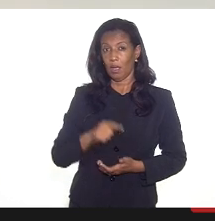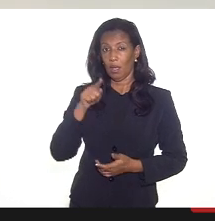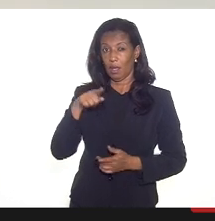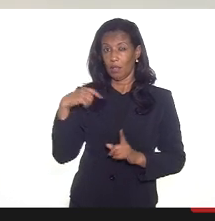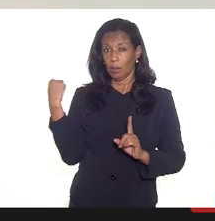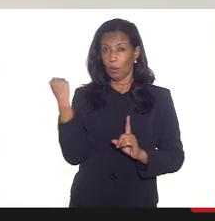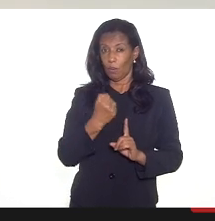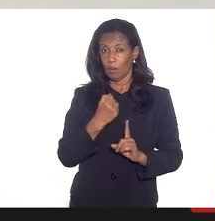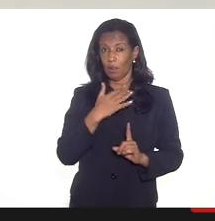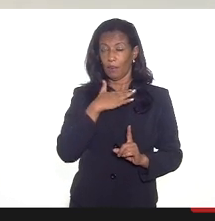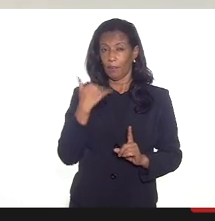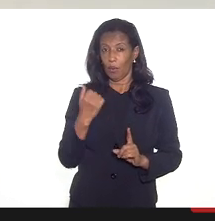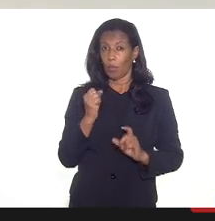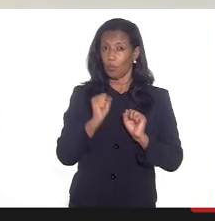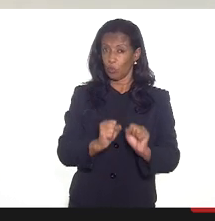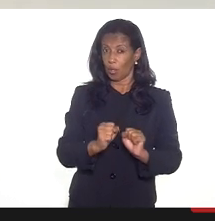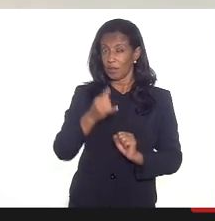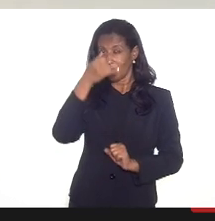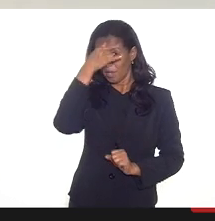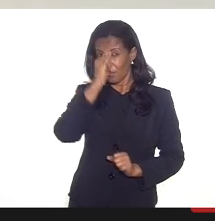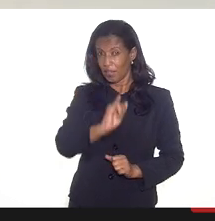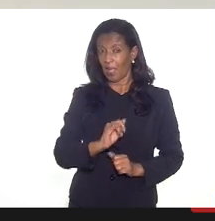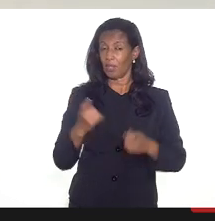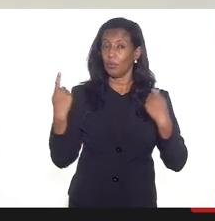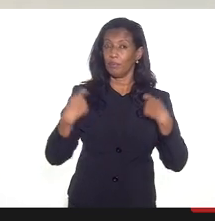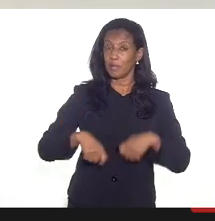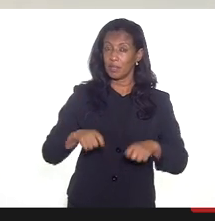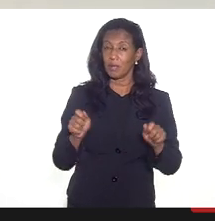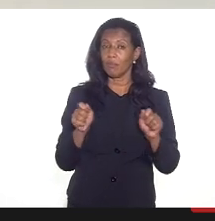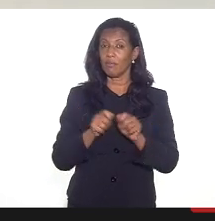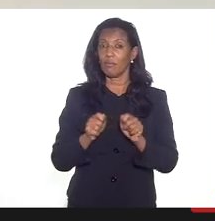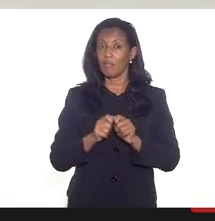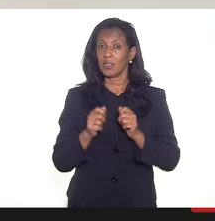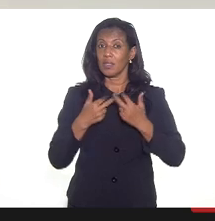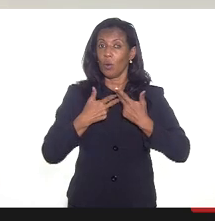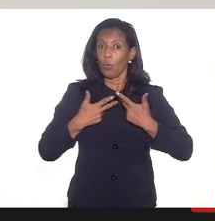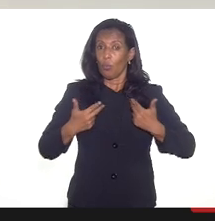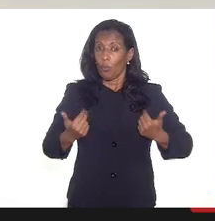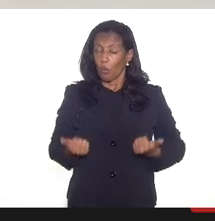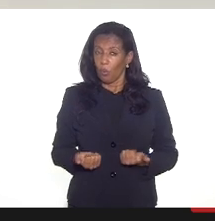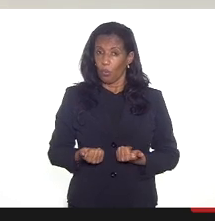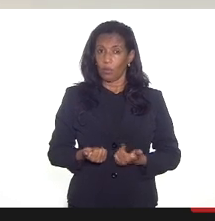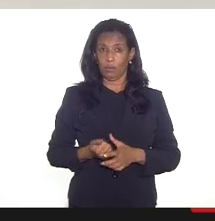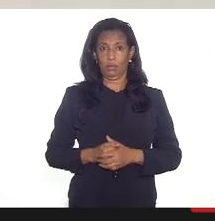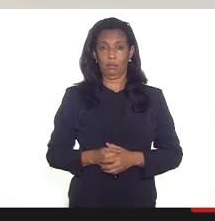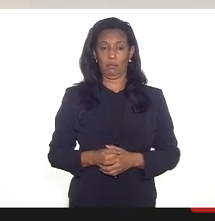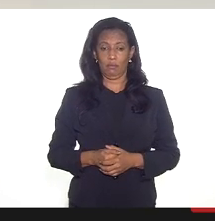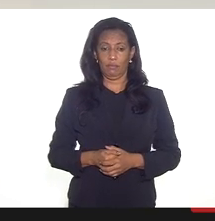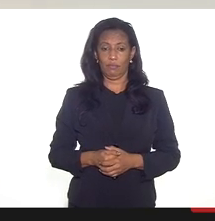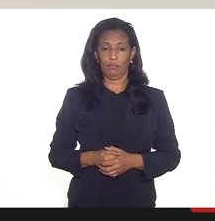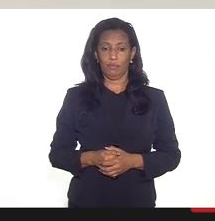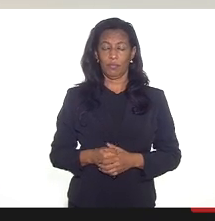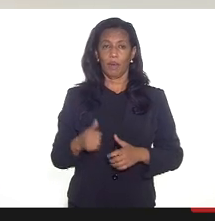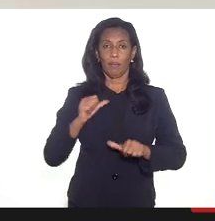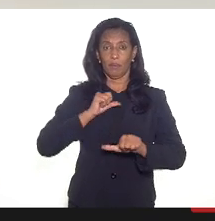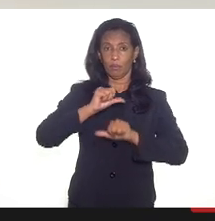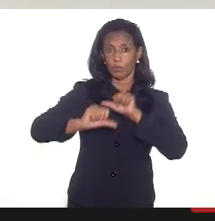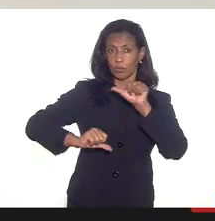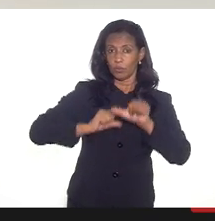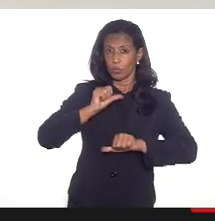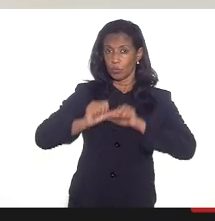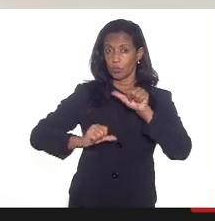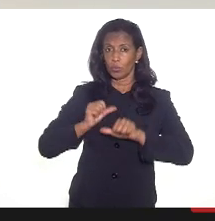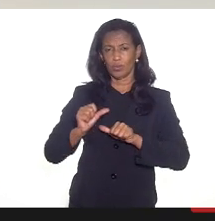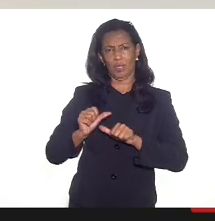feminicídios podem ser evitados e precisamos fazer alguma coisa para mudar